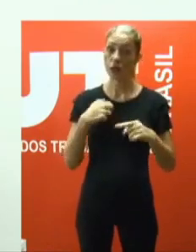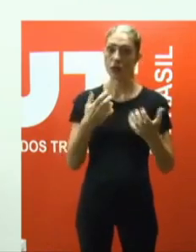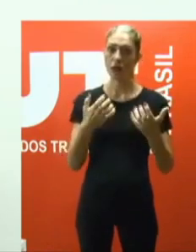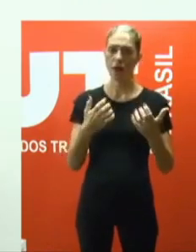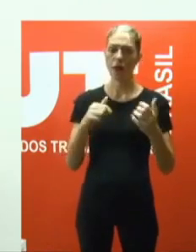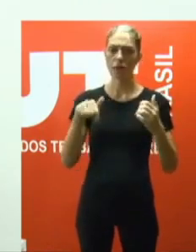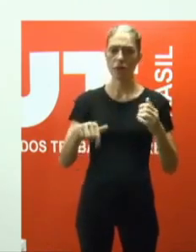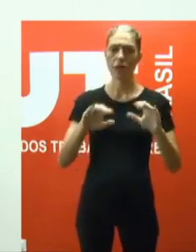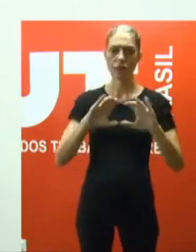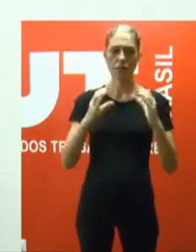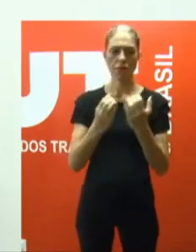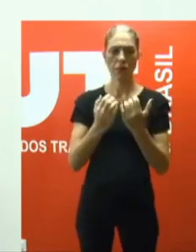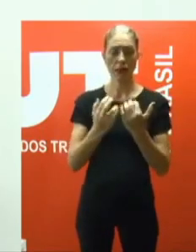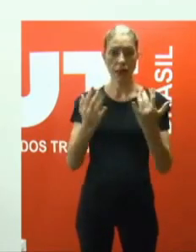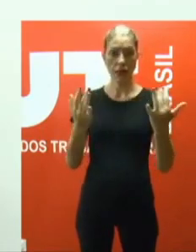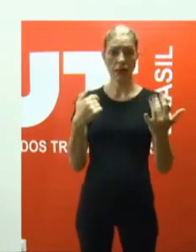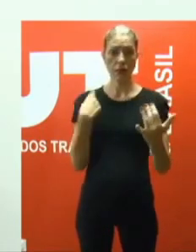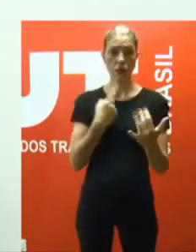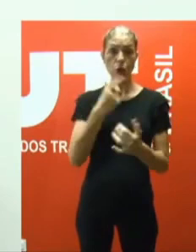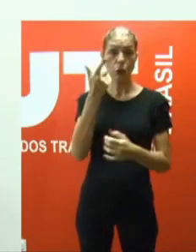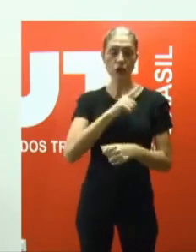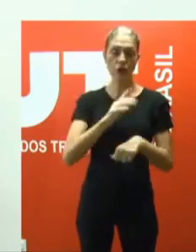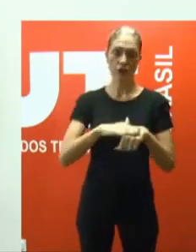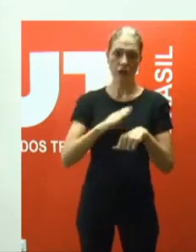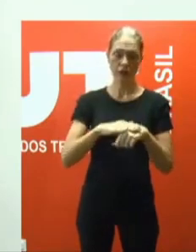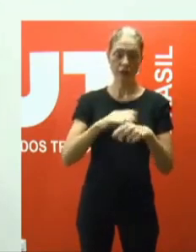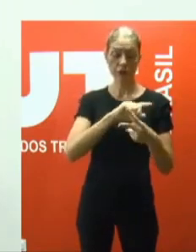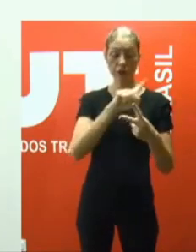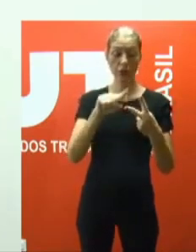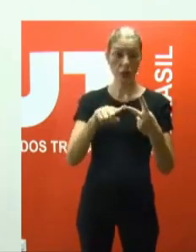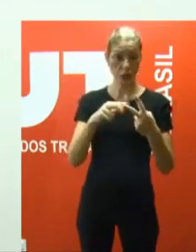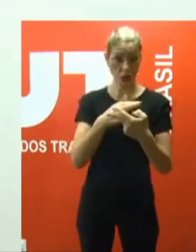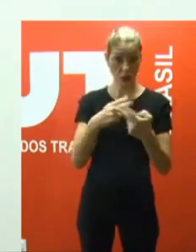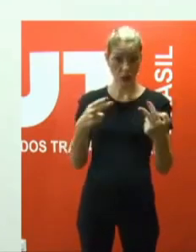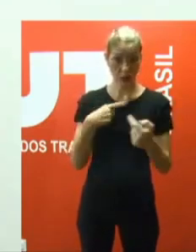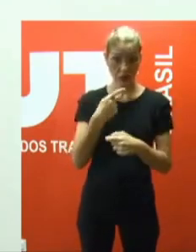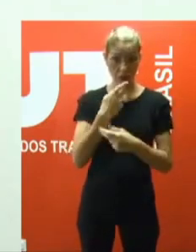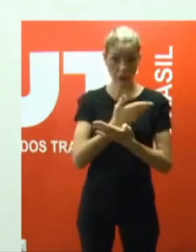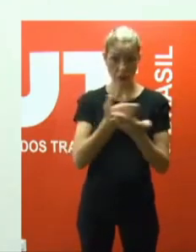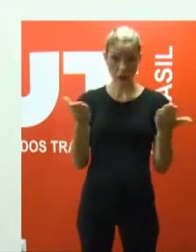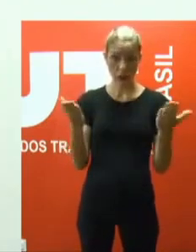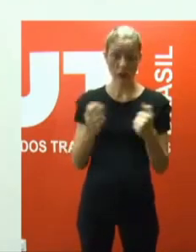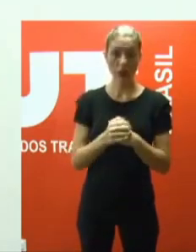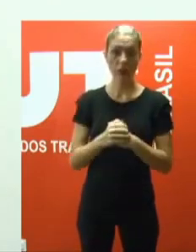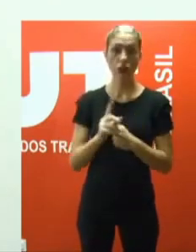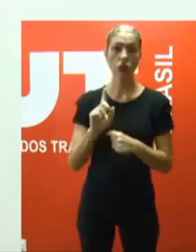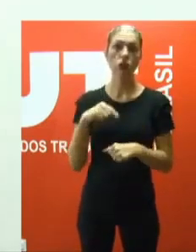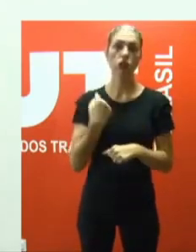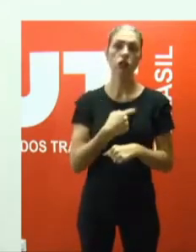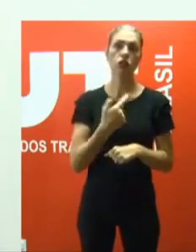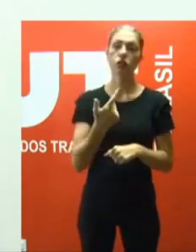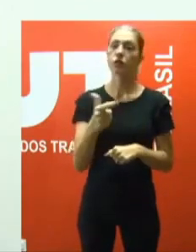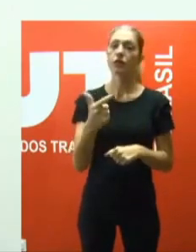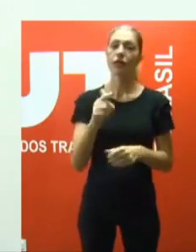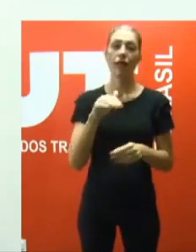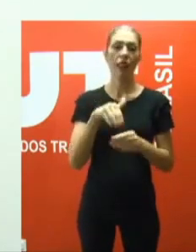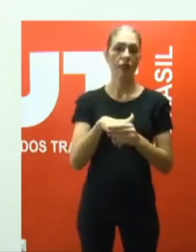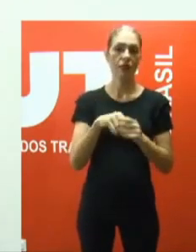fazer. A segunda coisa que eu queria falar com vocês é que nós não teremos uma eleição